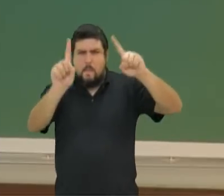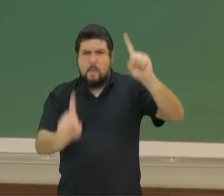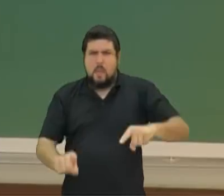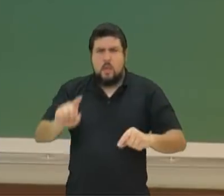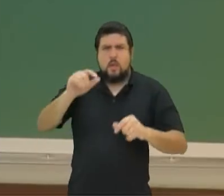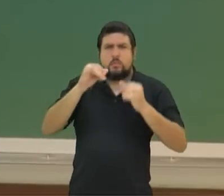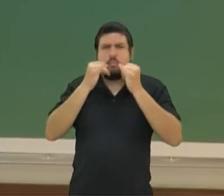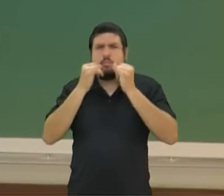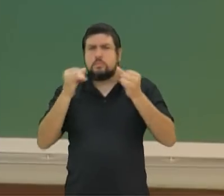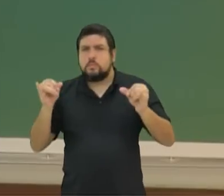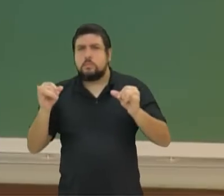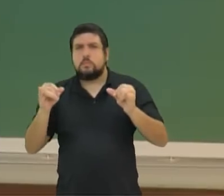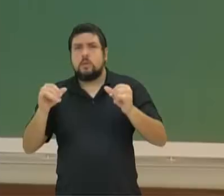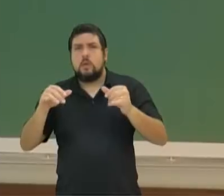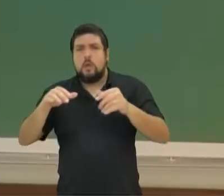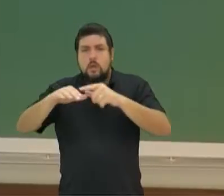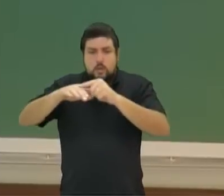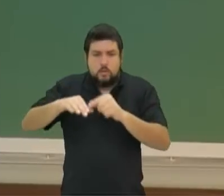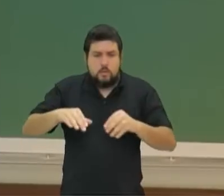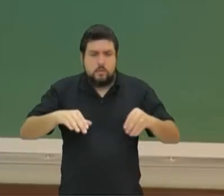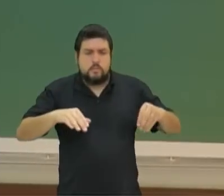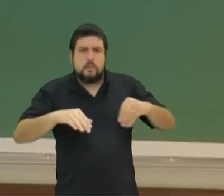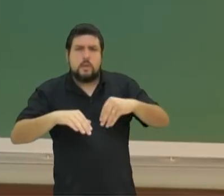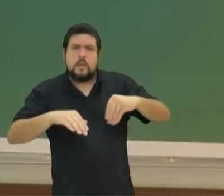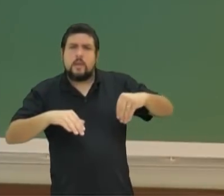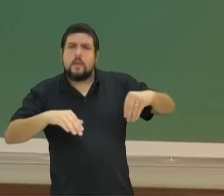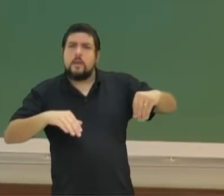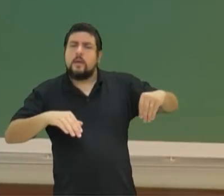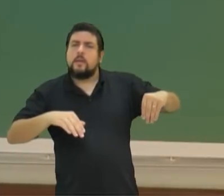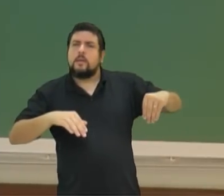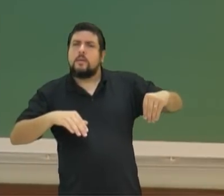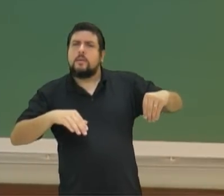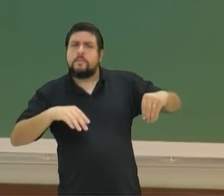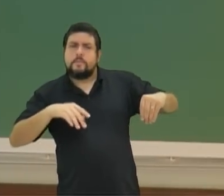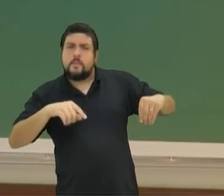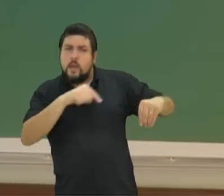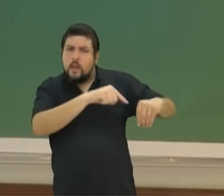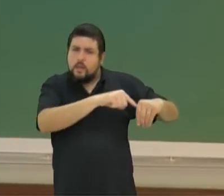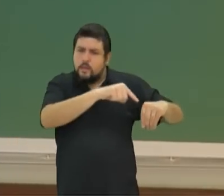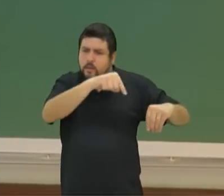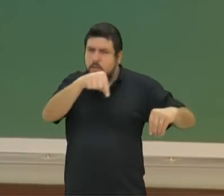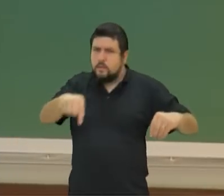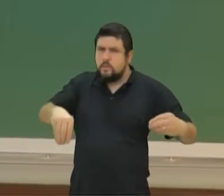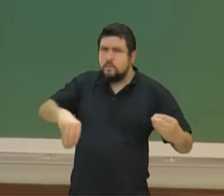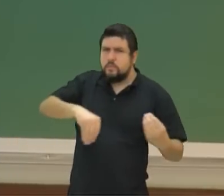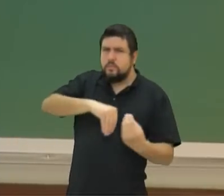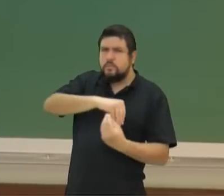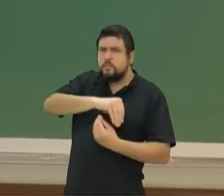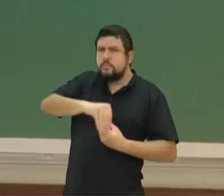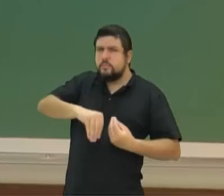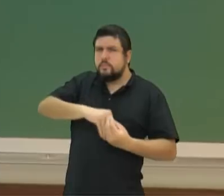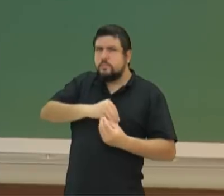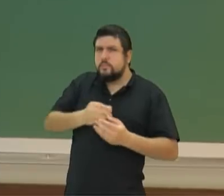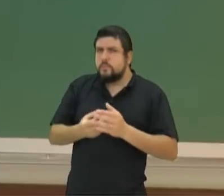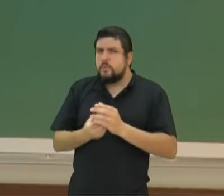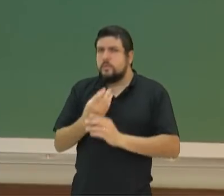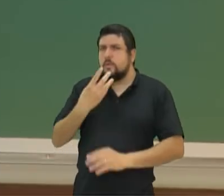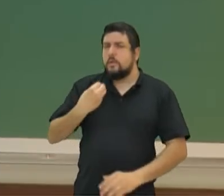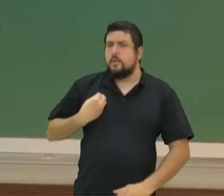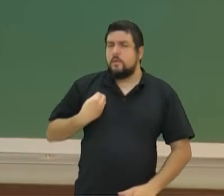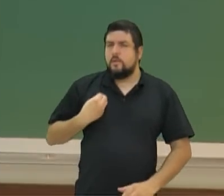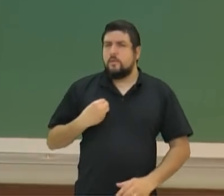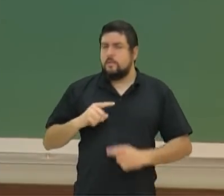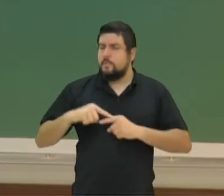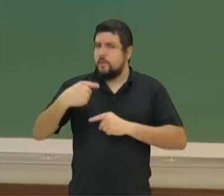aquilo, começou a surgir alguma coisa ali que tinha vida. E a gente vai ver isso na próxima aula, então não perca a próxima